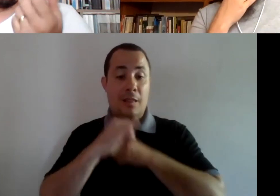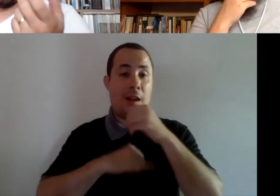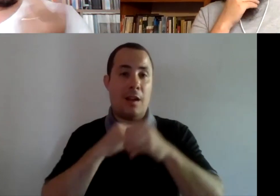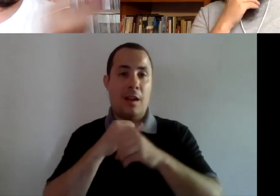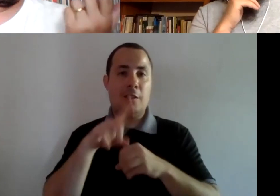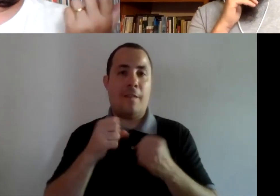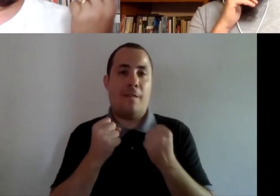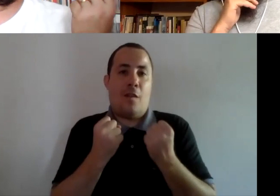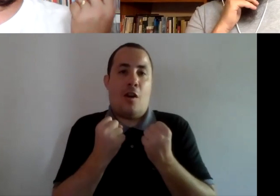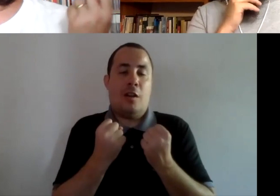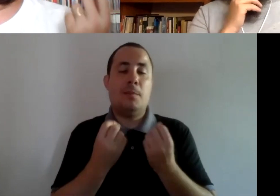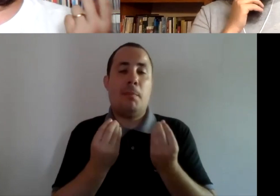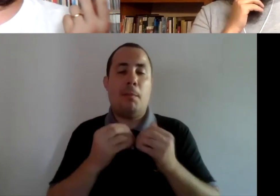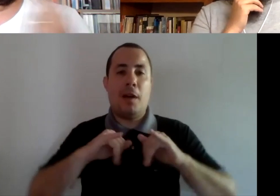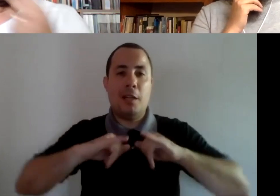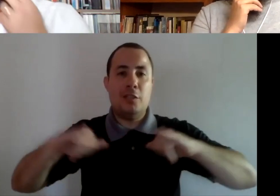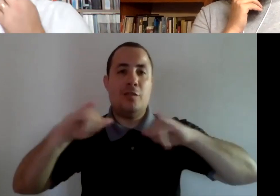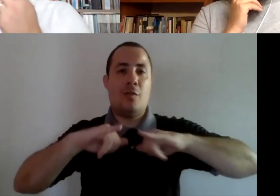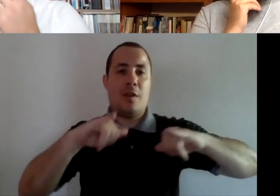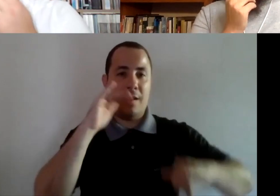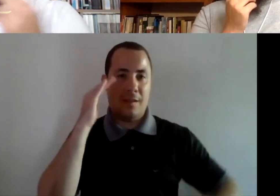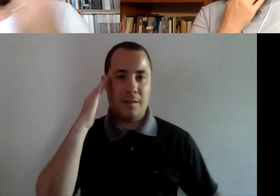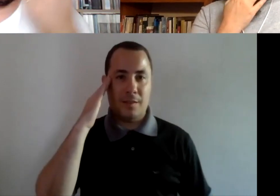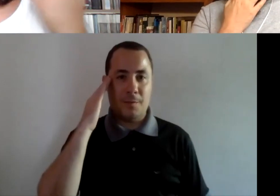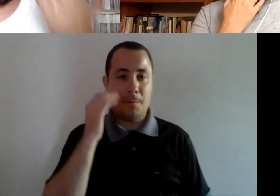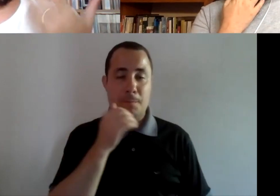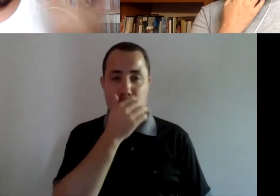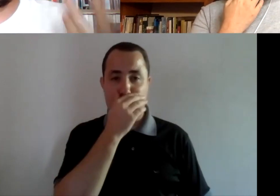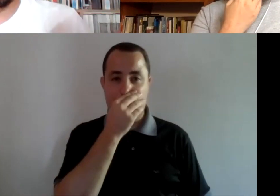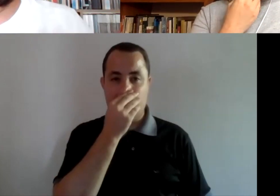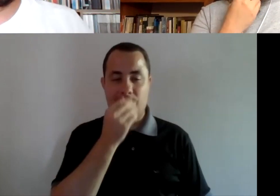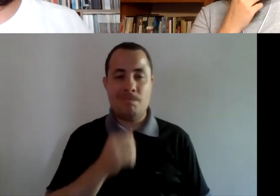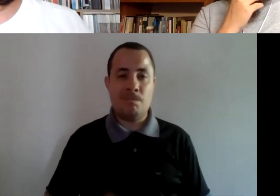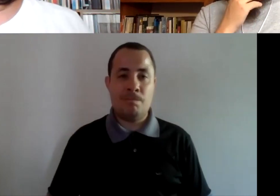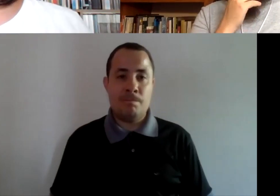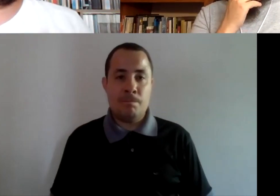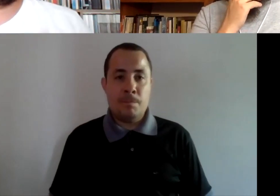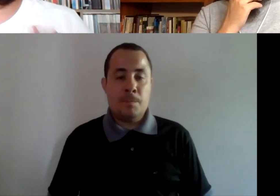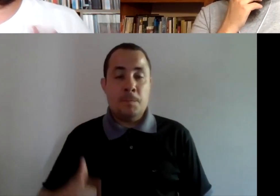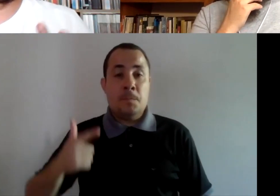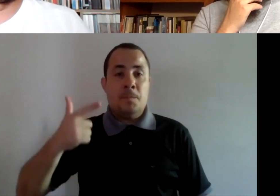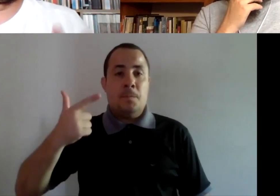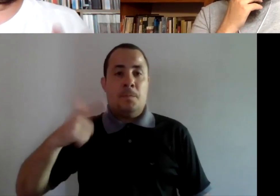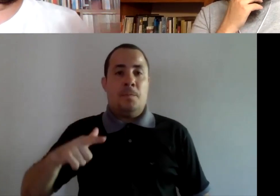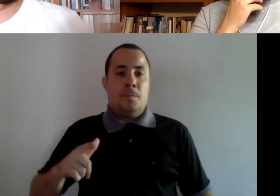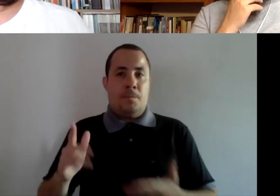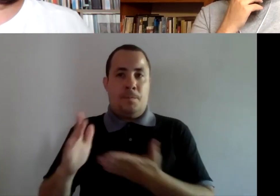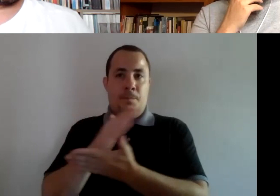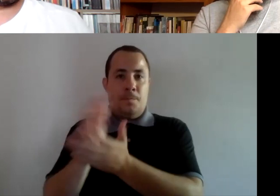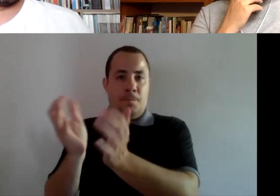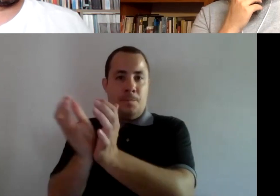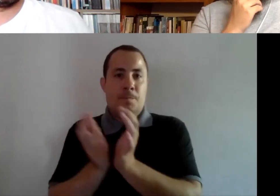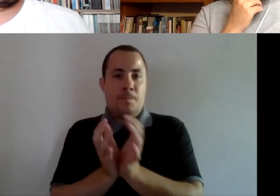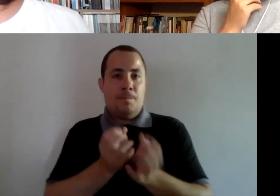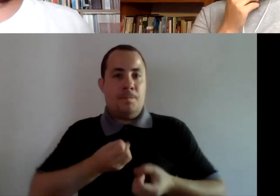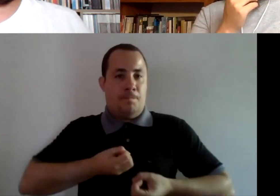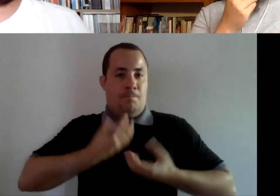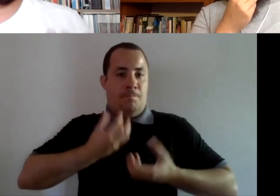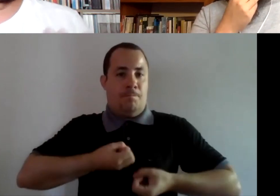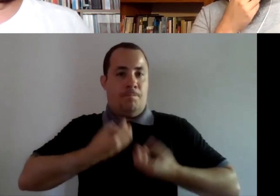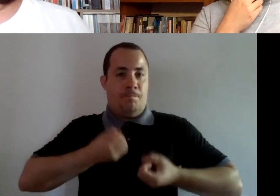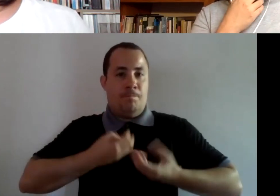exemplo, tem um outro movimento interessante de democratização mesmo da poesia que está em torno dos slams, né, e